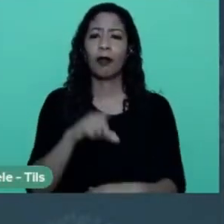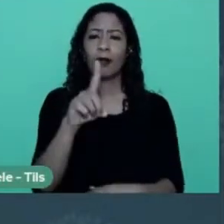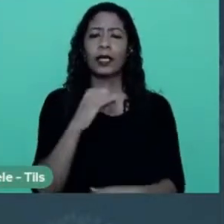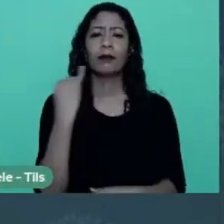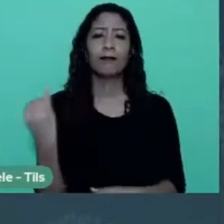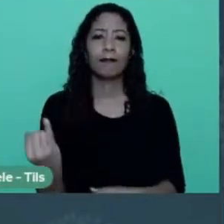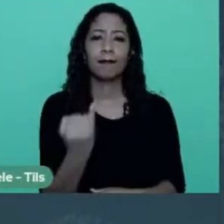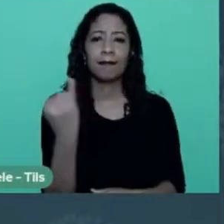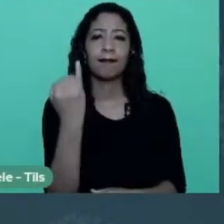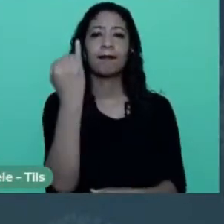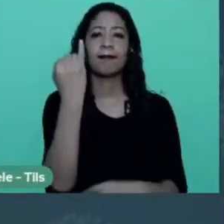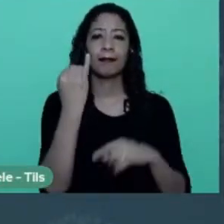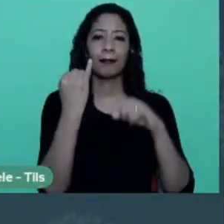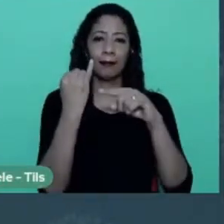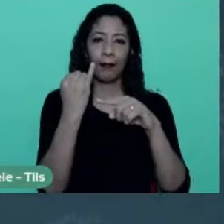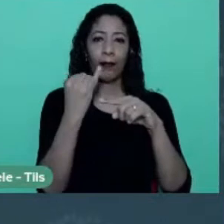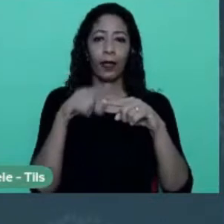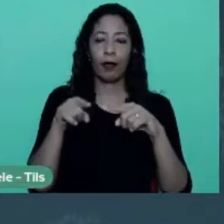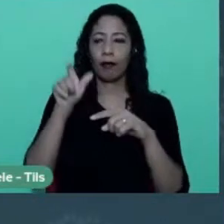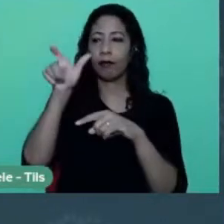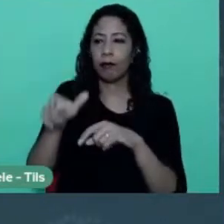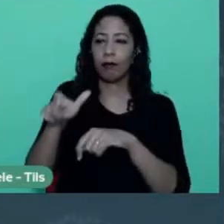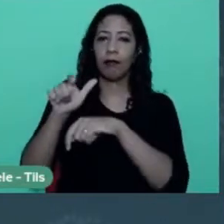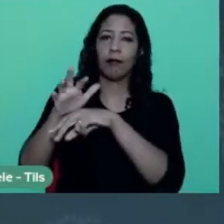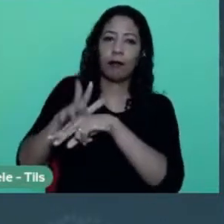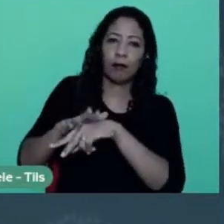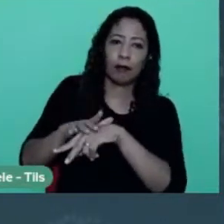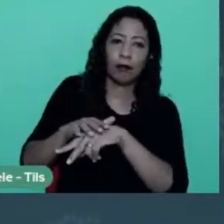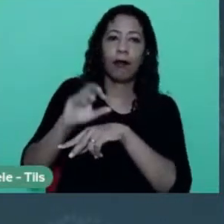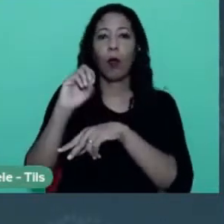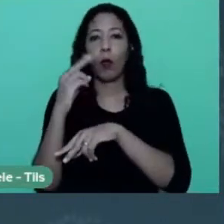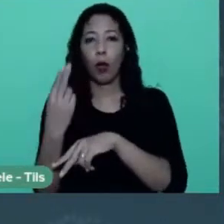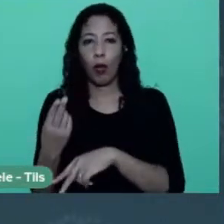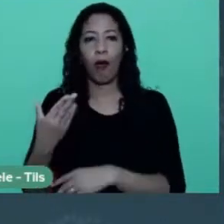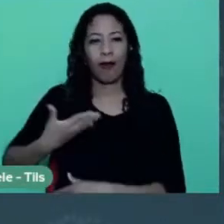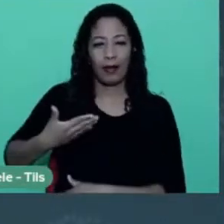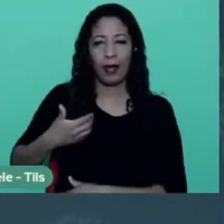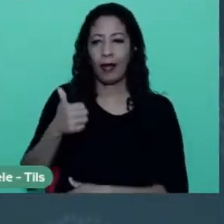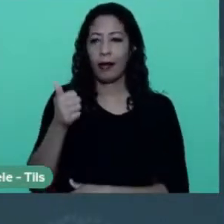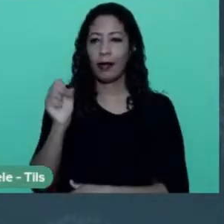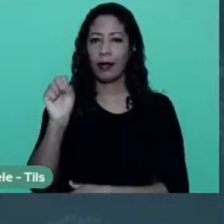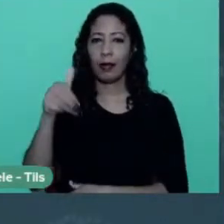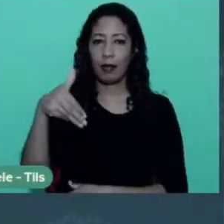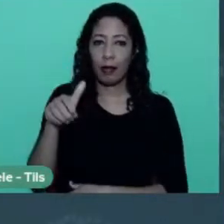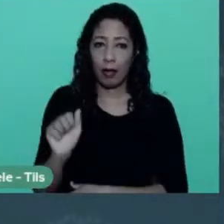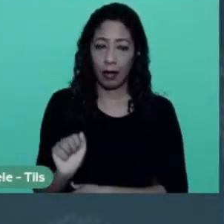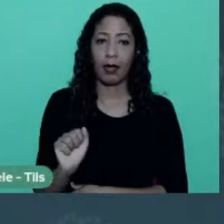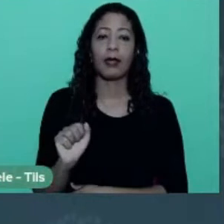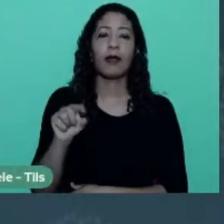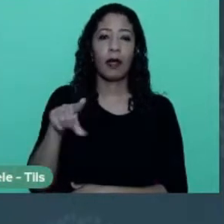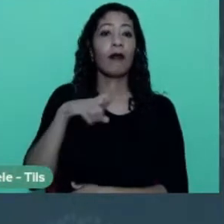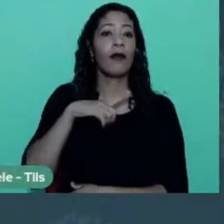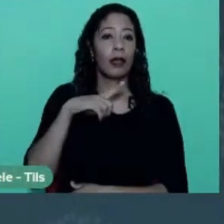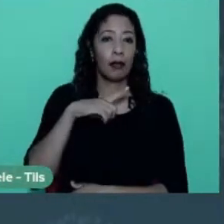nossos pacientes ou colegas ou indivíduos que têm asma, eles terão benefícios ao